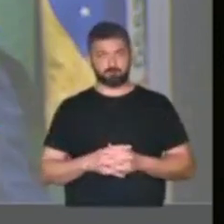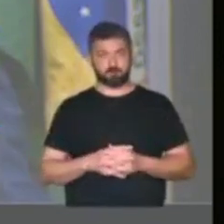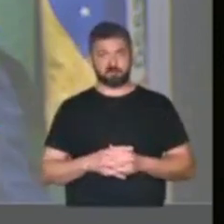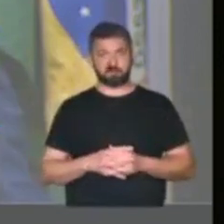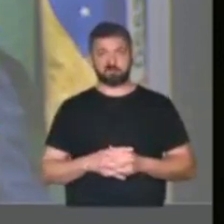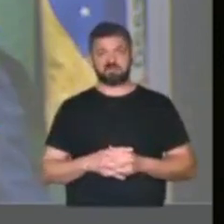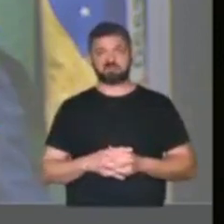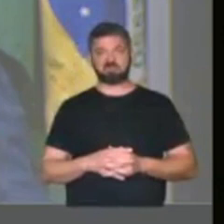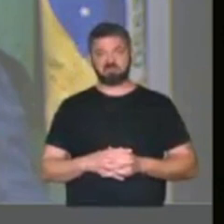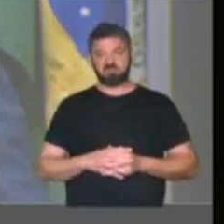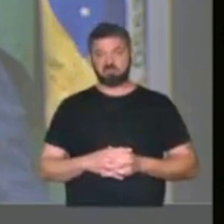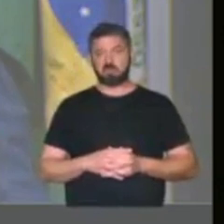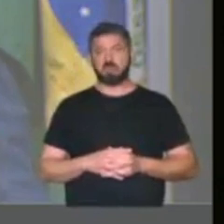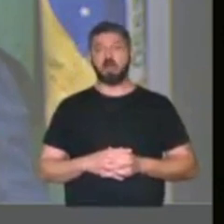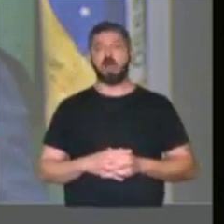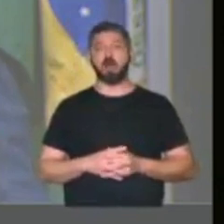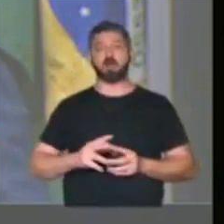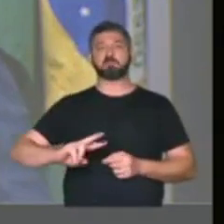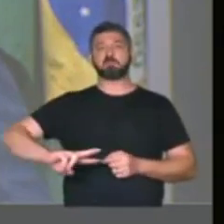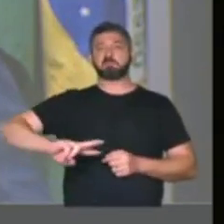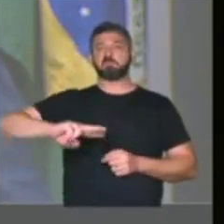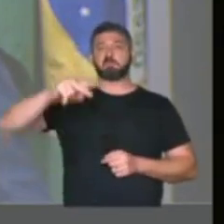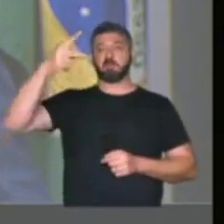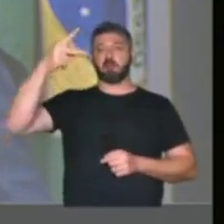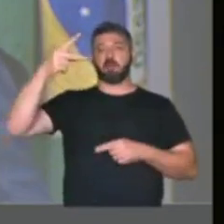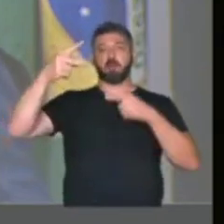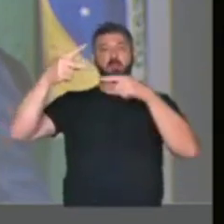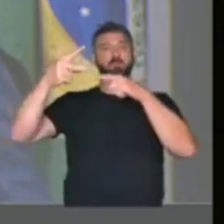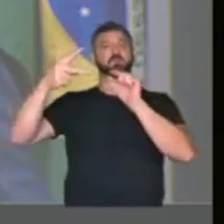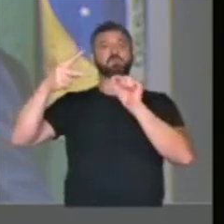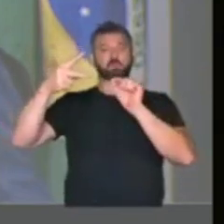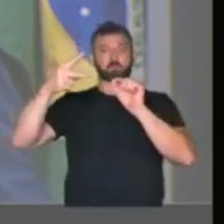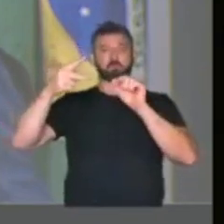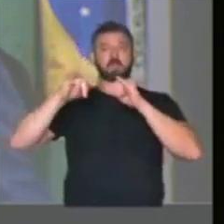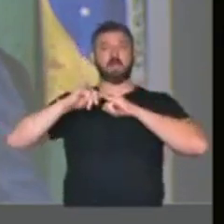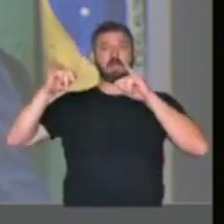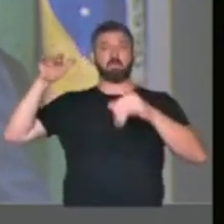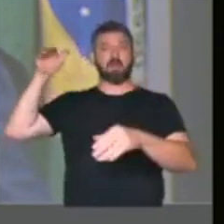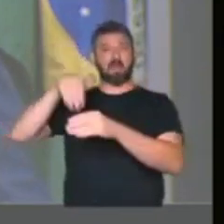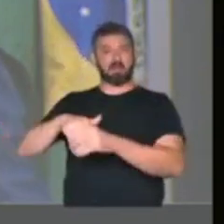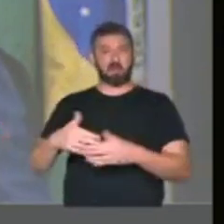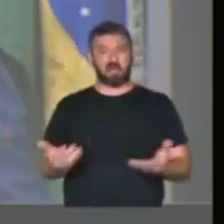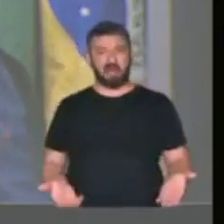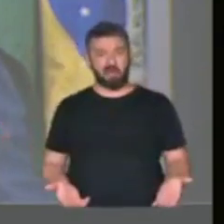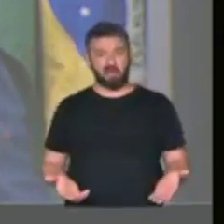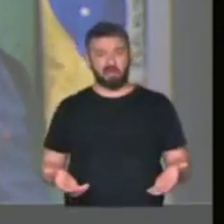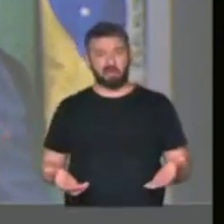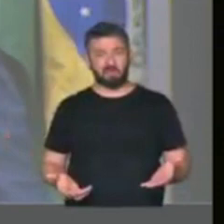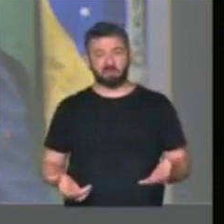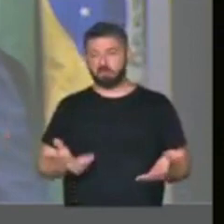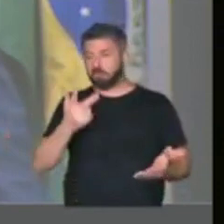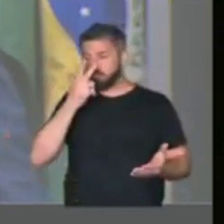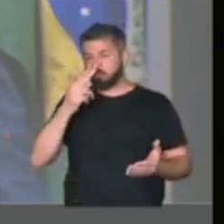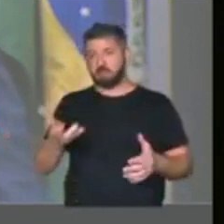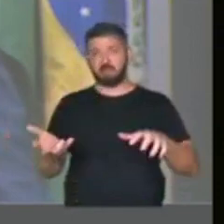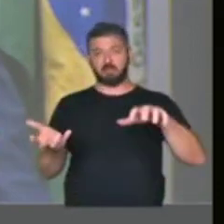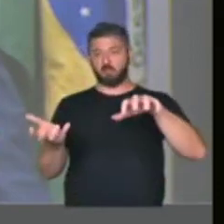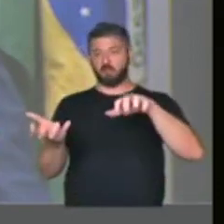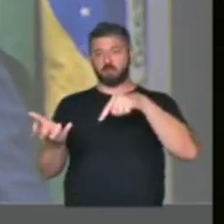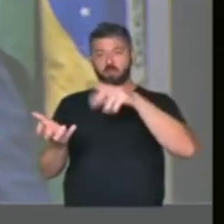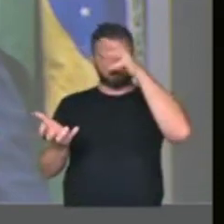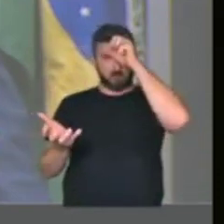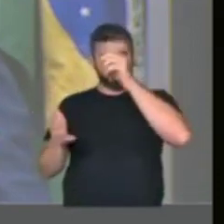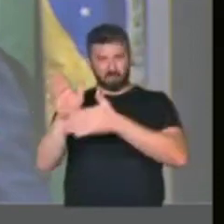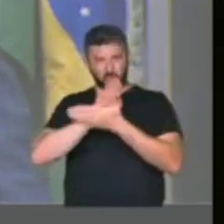praticamente dobrando o dinheiro destinado à campanha eleitoral parece que o parlamento ea classe política não